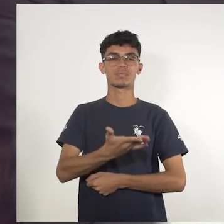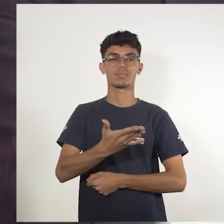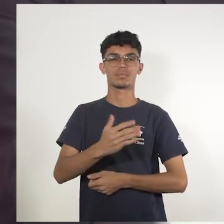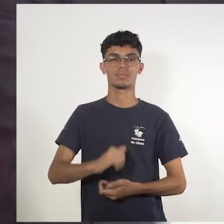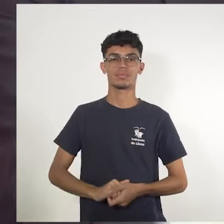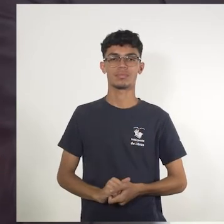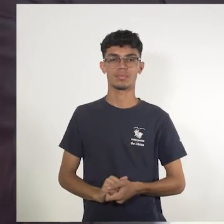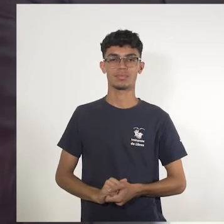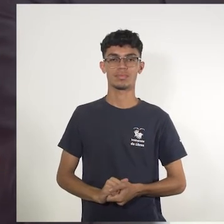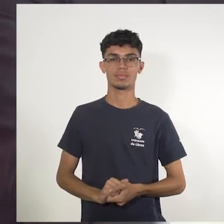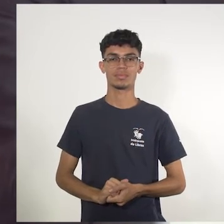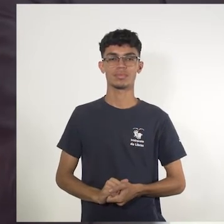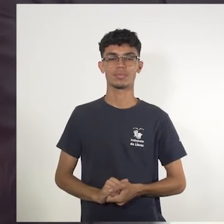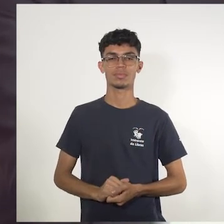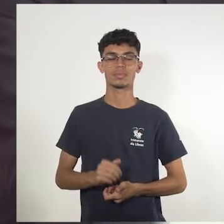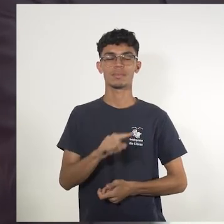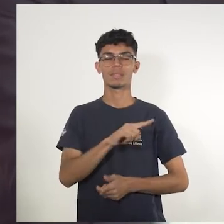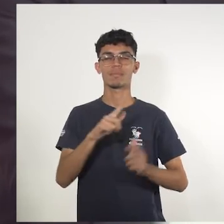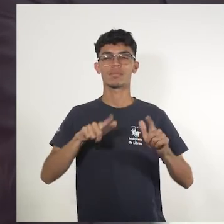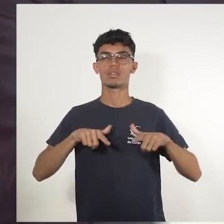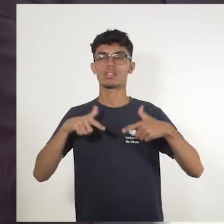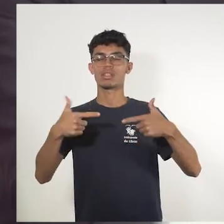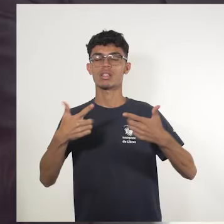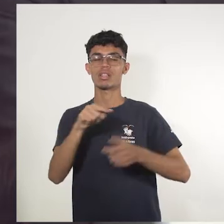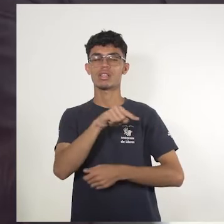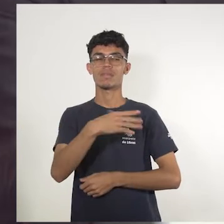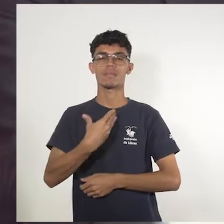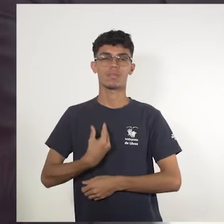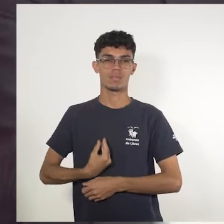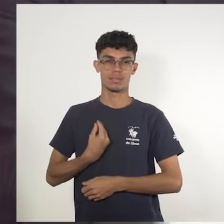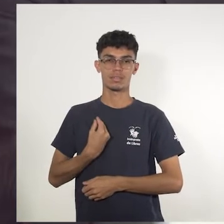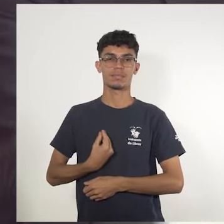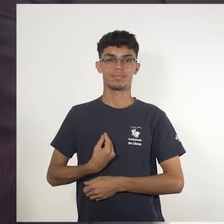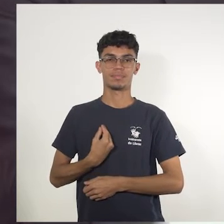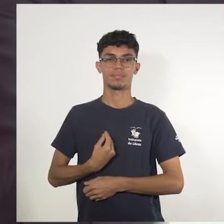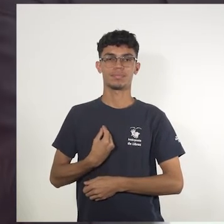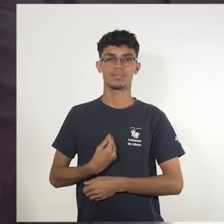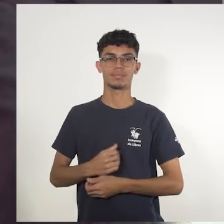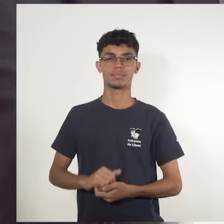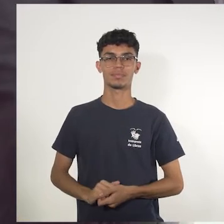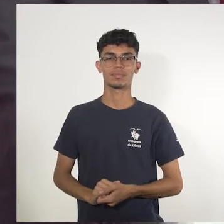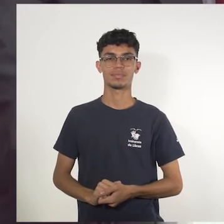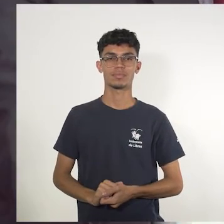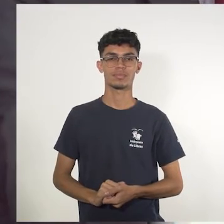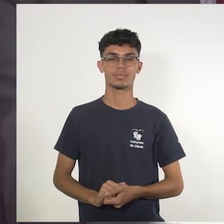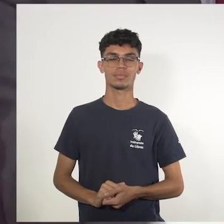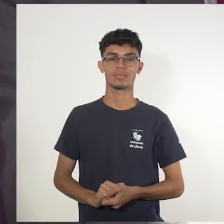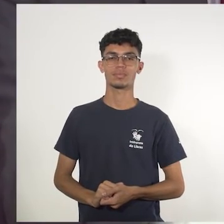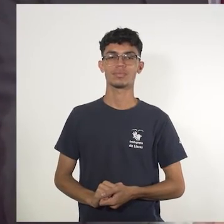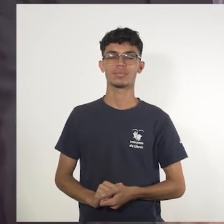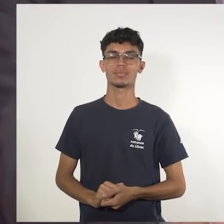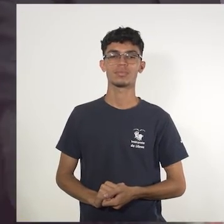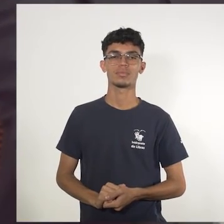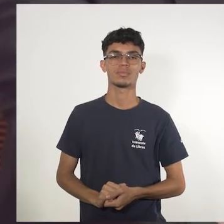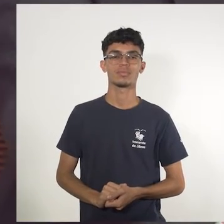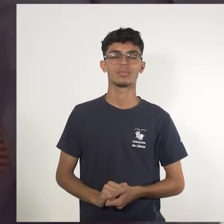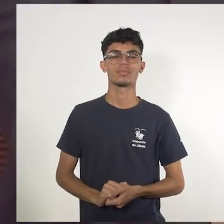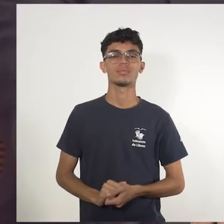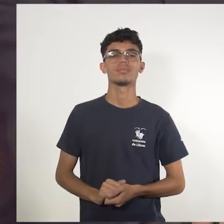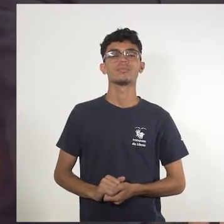dele, enfrentando a situação que ele está enfrentando, não abriu mão, um segundo